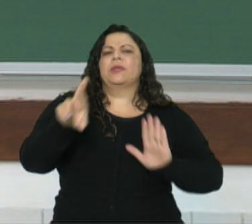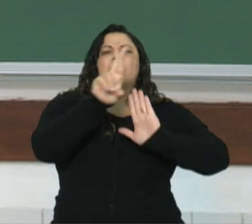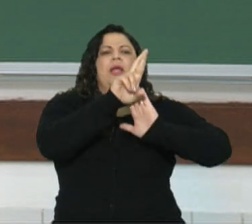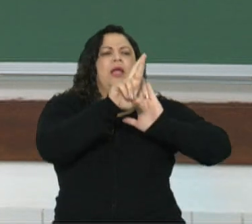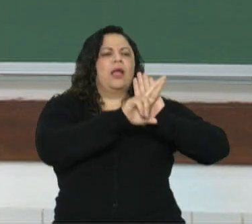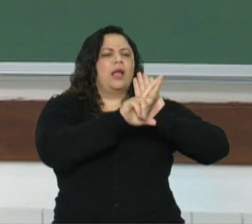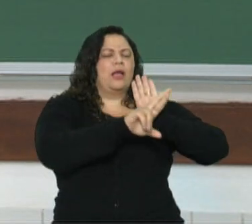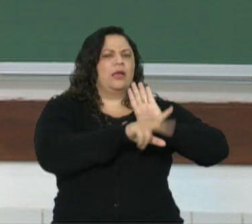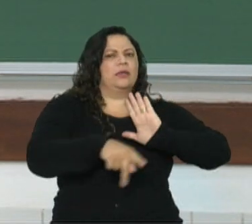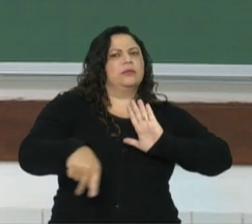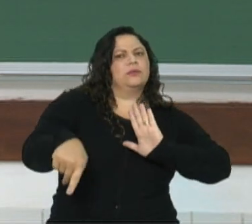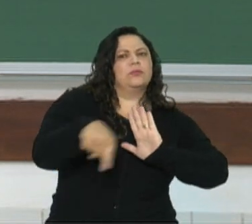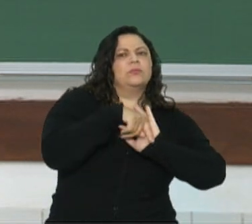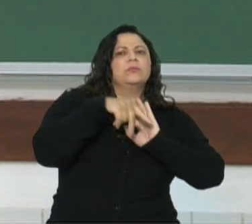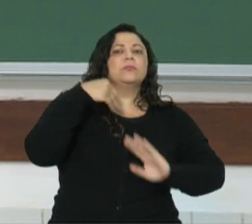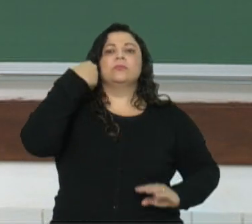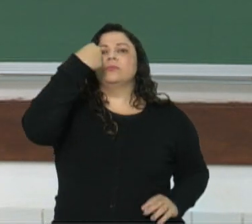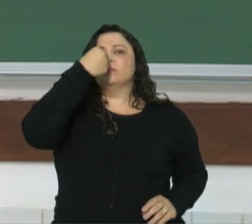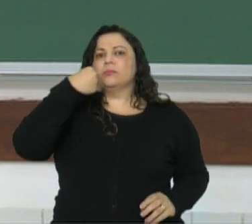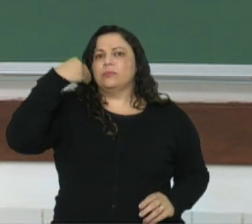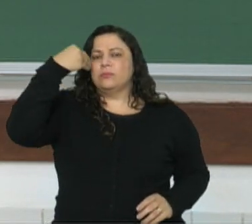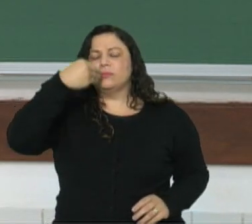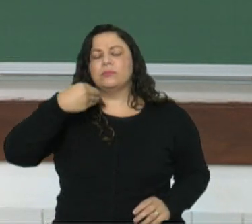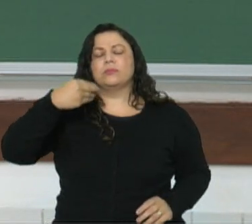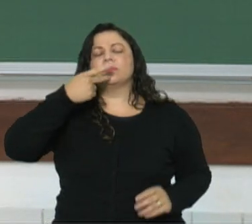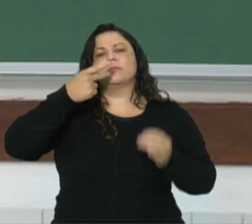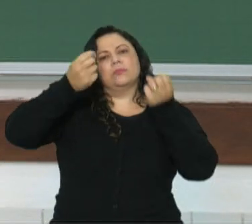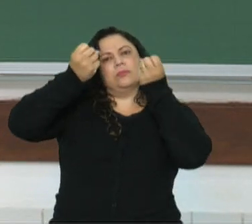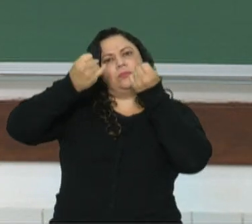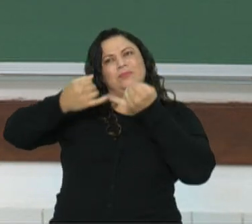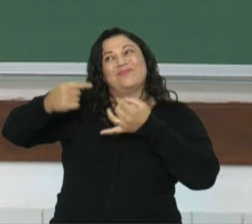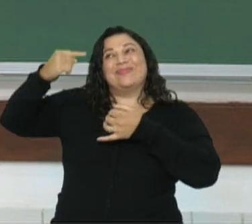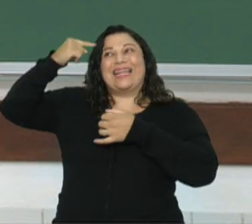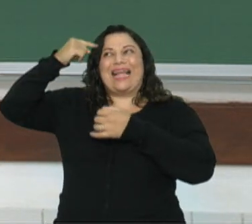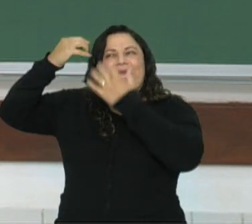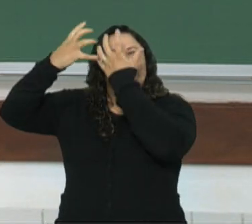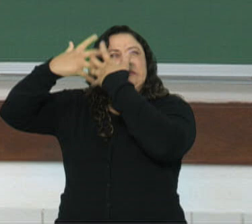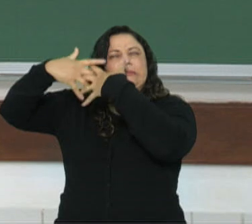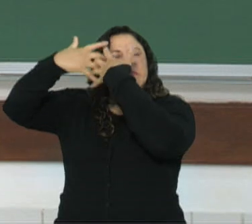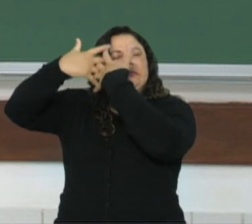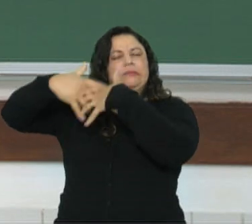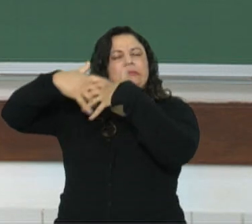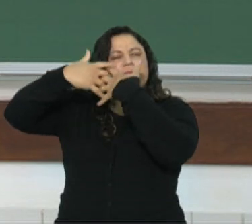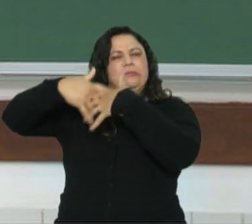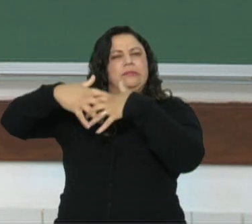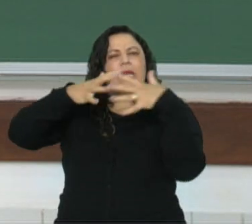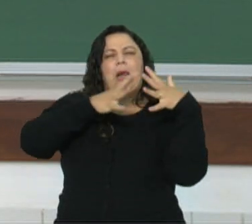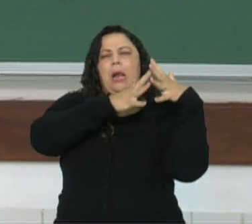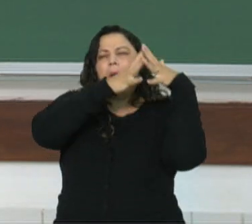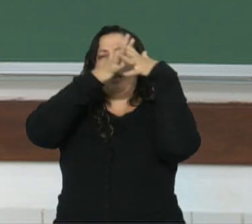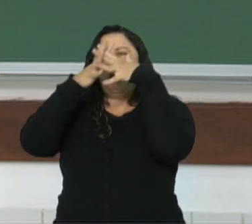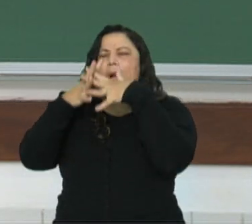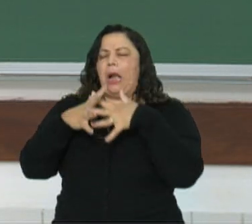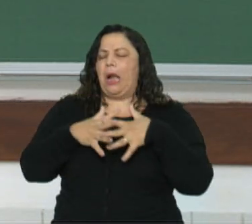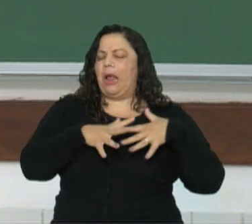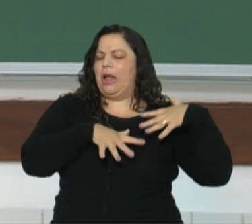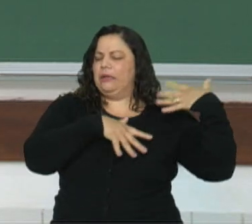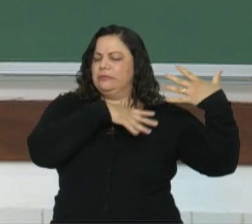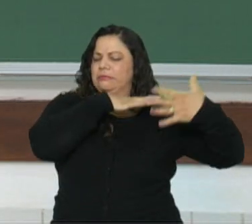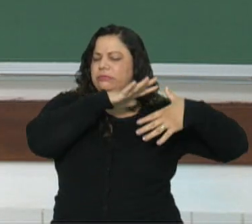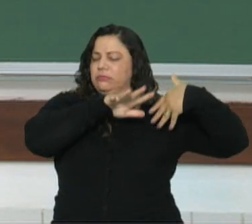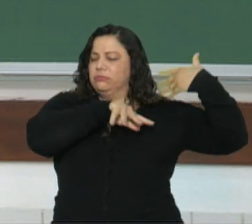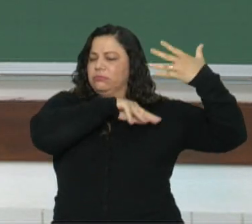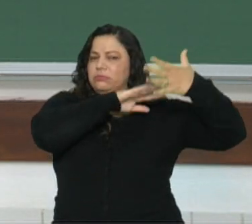experimentação. E ele coloca o seguinte: a mente humana é uma bagunça danada. É tudo desordenado.